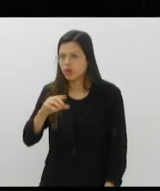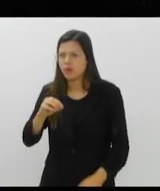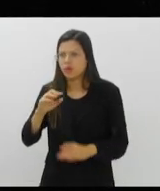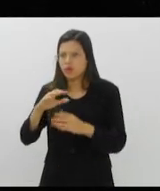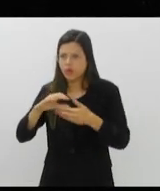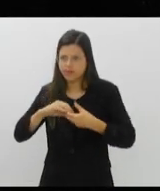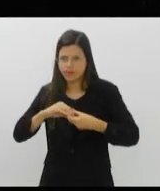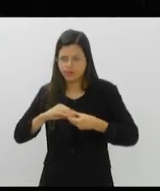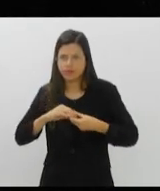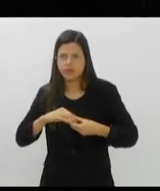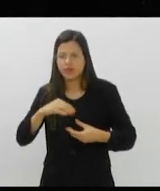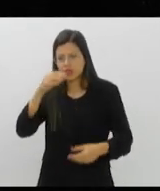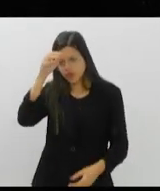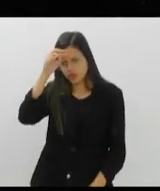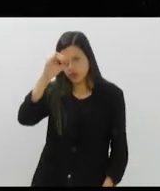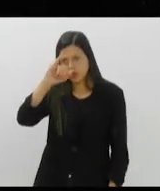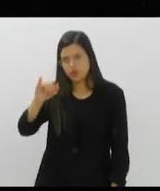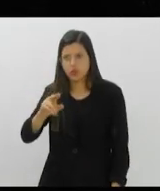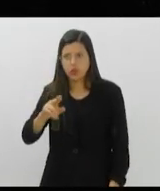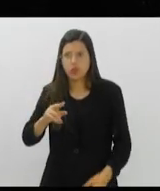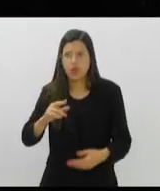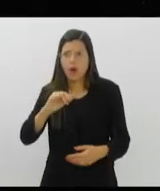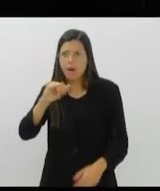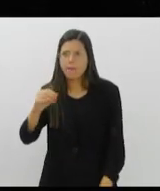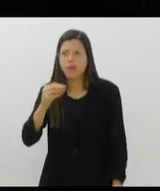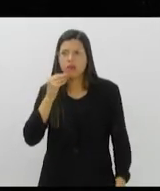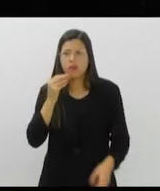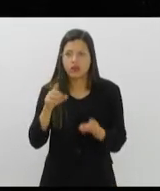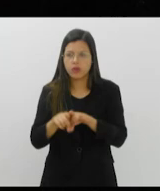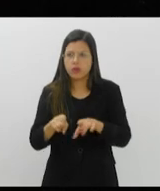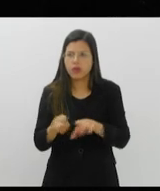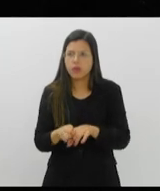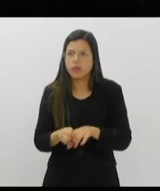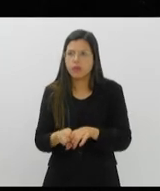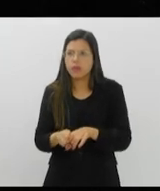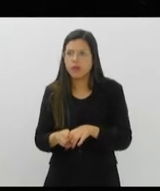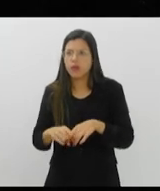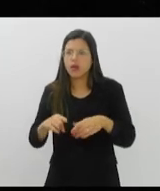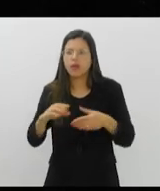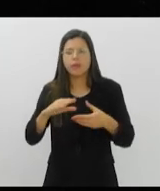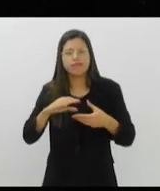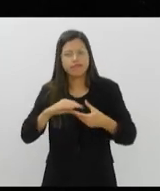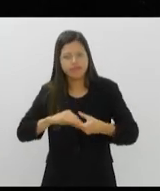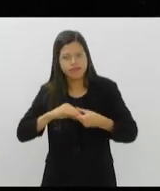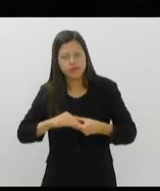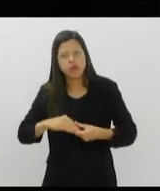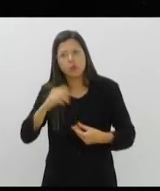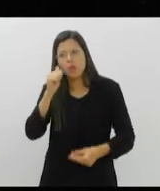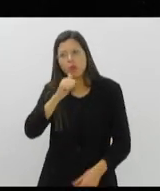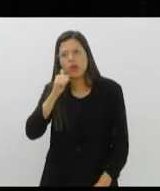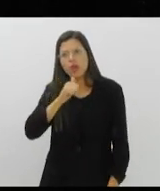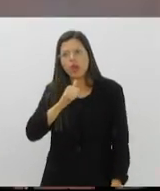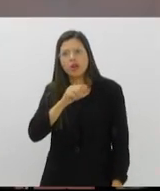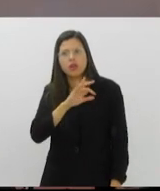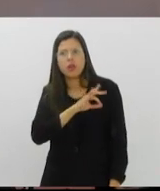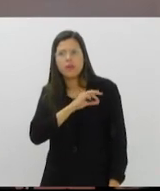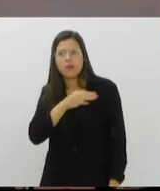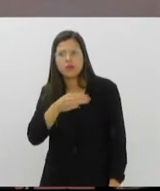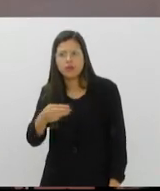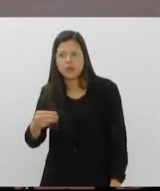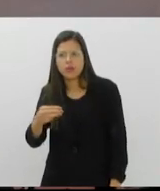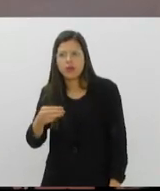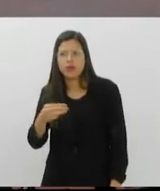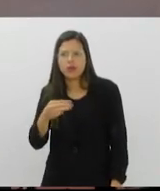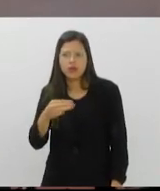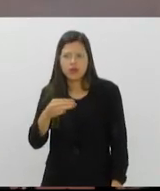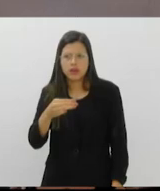representando. Aproveito para saudar também aqui as mulheres aqui da PM, sejam bem-vindas, os farmacêuticos.